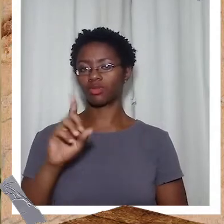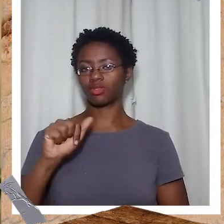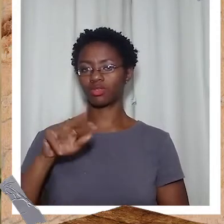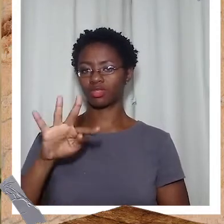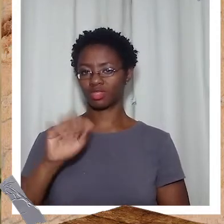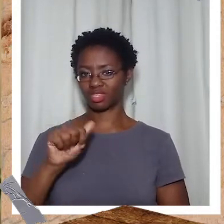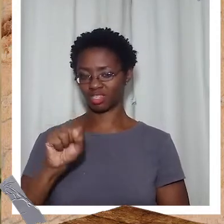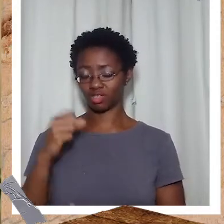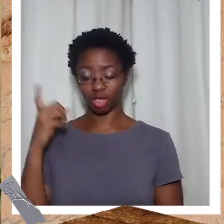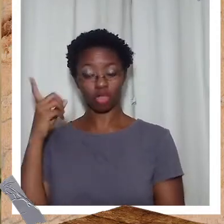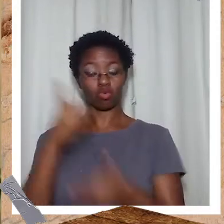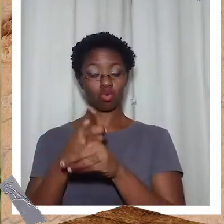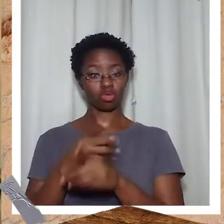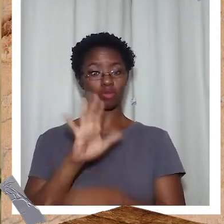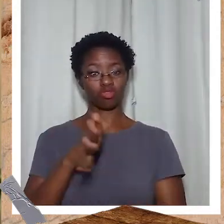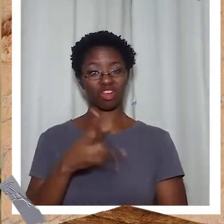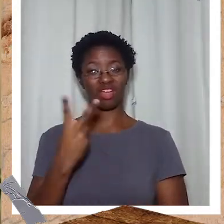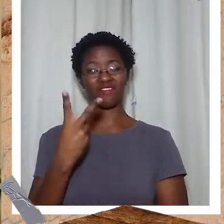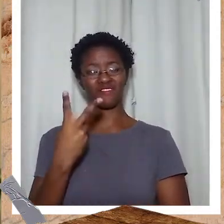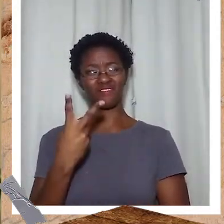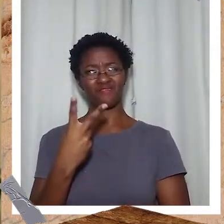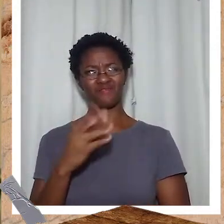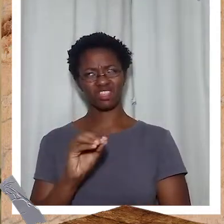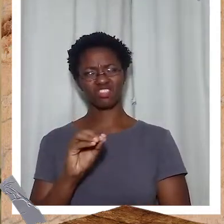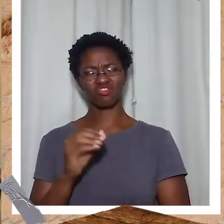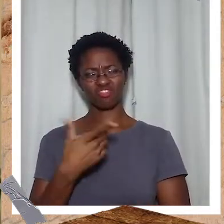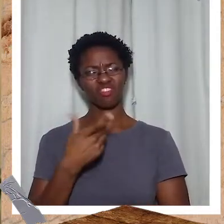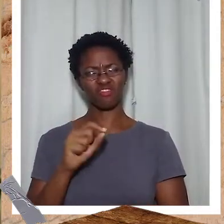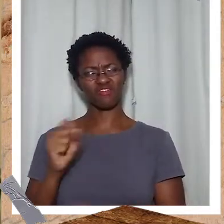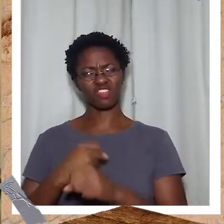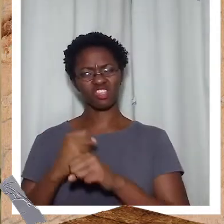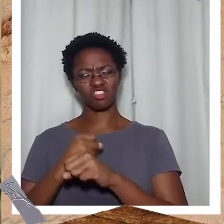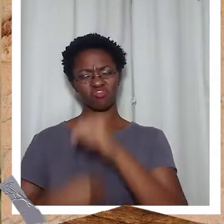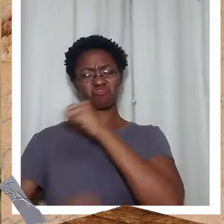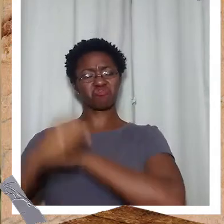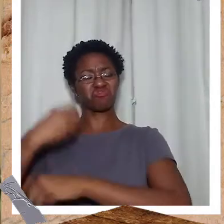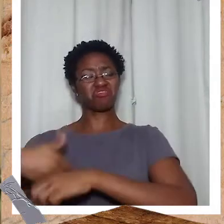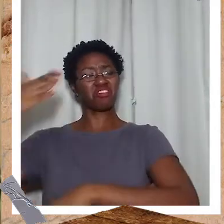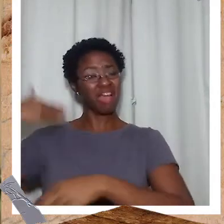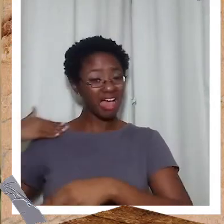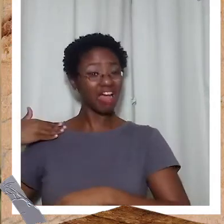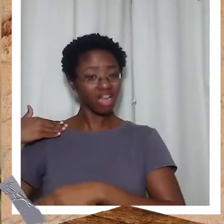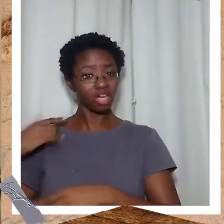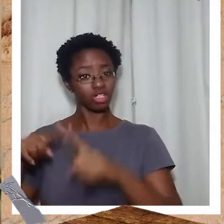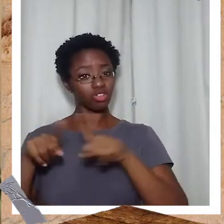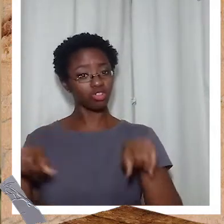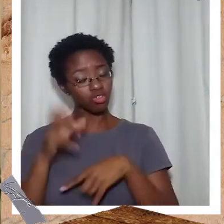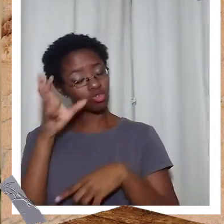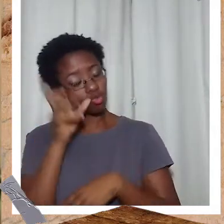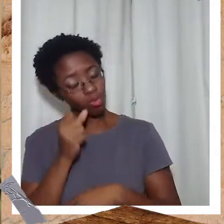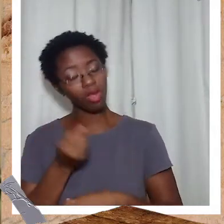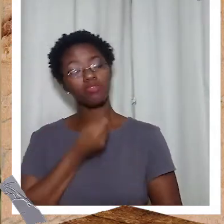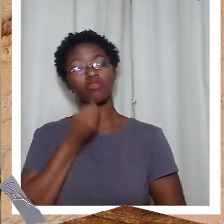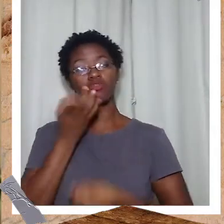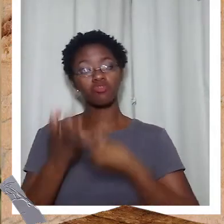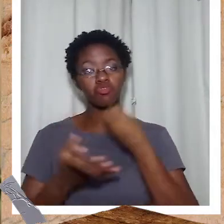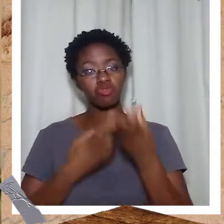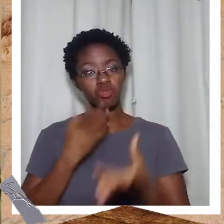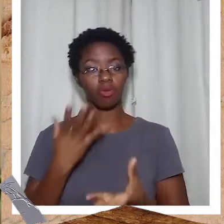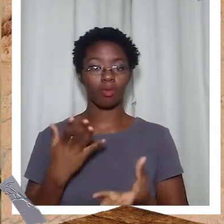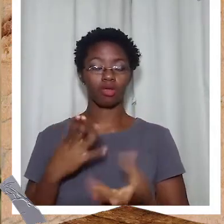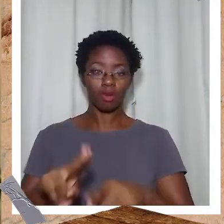20 anos, 2 décadas antes da publicação do Quarto de Despejo, são vários os esforços de Carolina continuados,